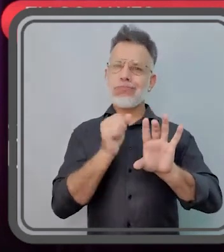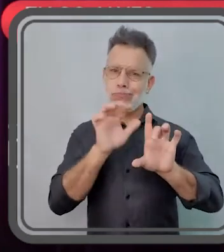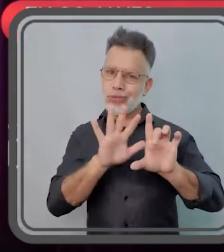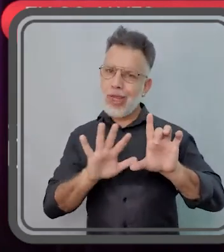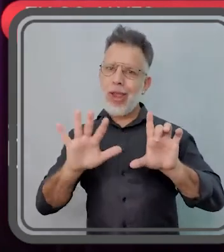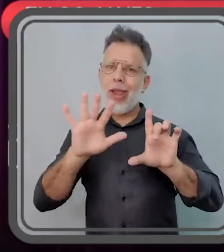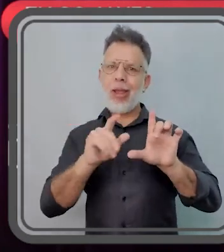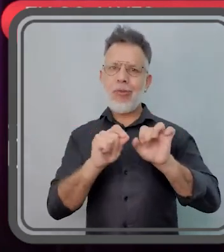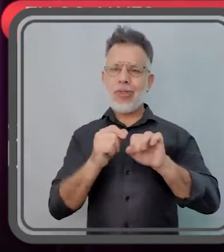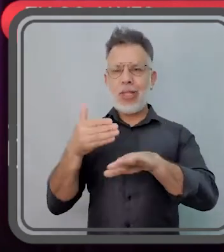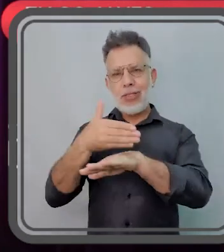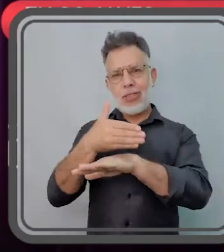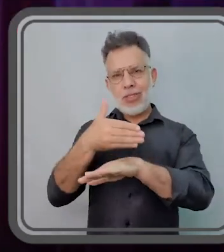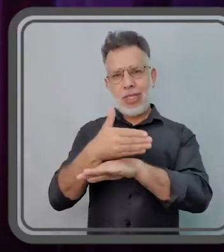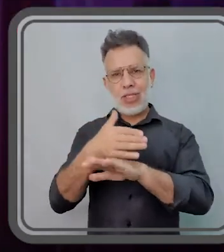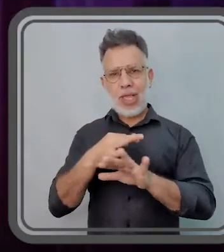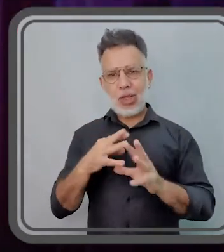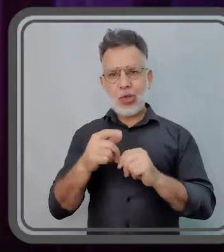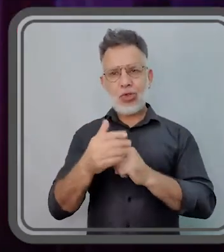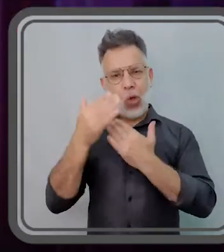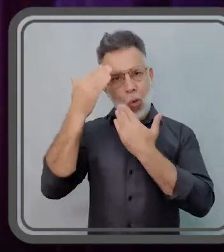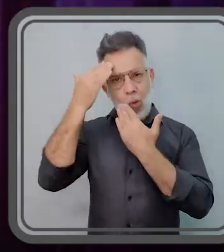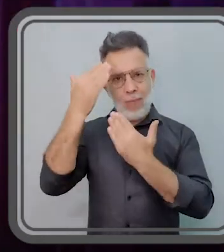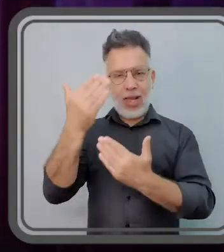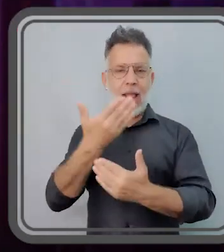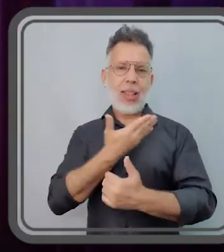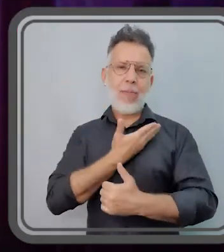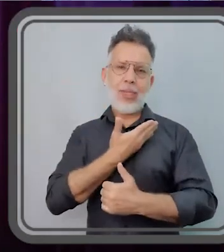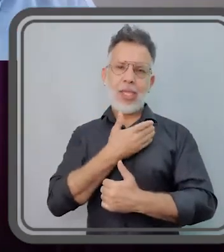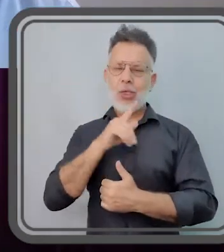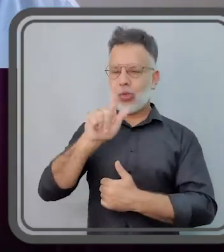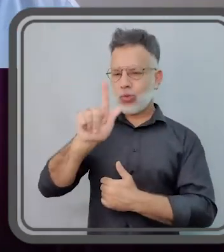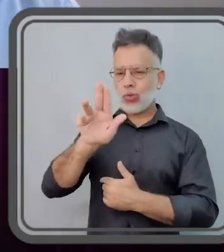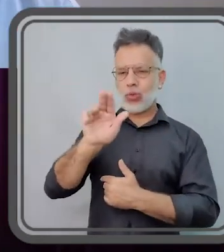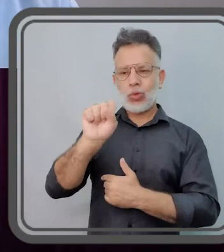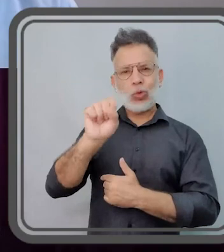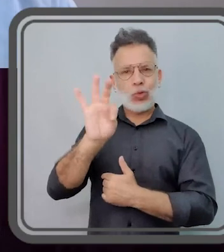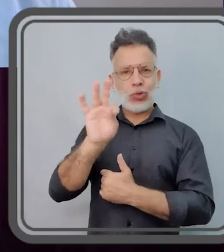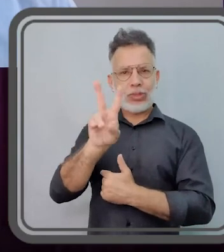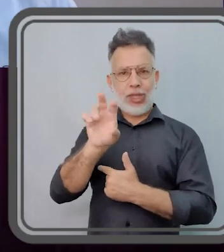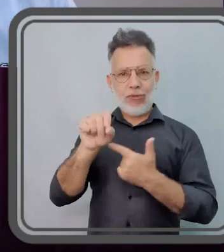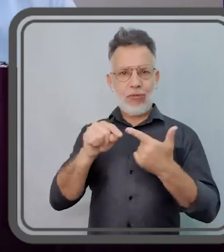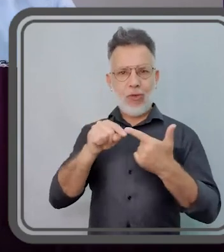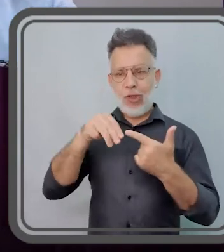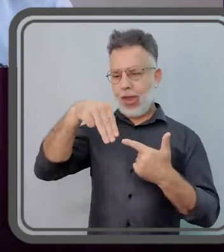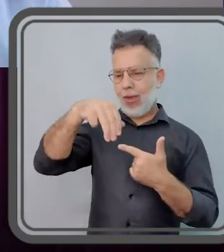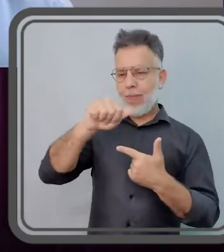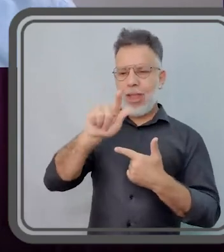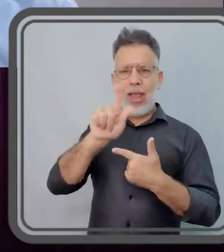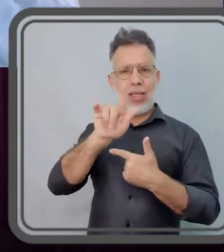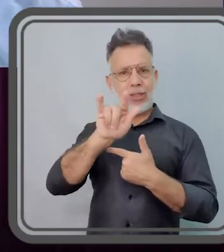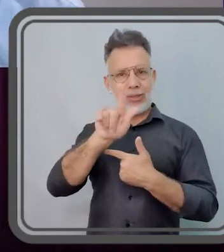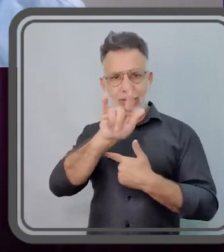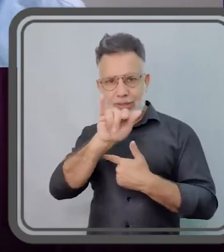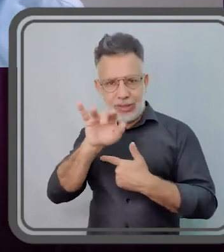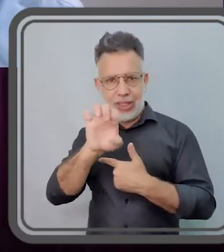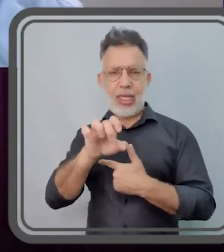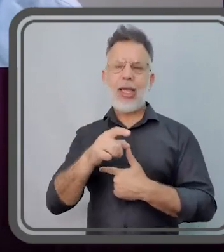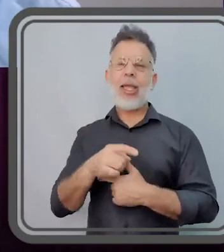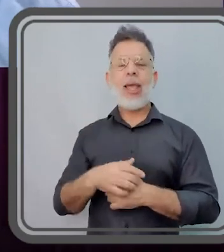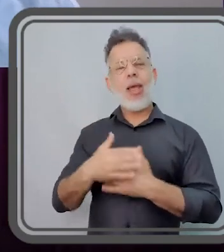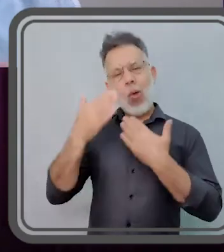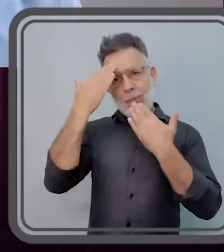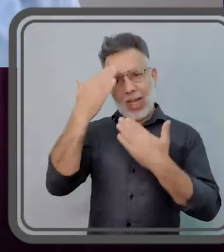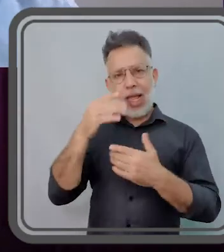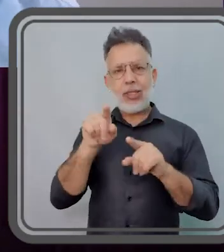tipo de sessão, tá? E obrigado, amigo Gustavo e Maggie. Isso aí, obrigado Gustavo, que esteve aqui falando com a gente